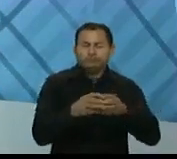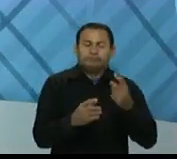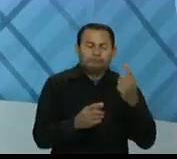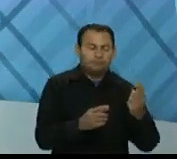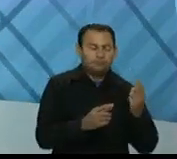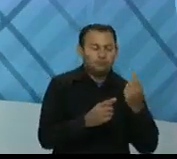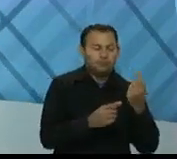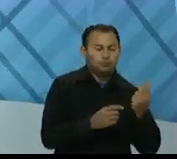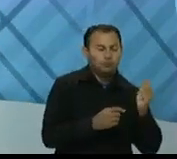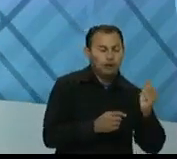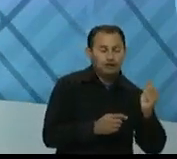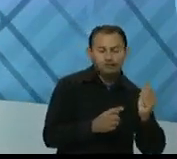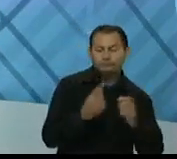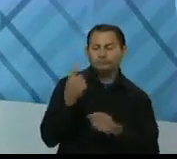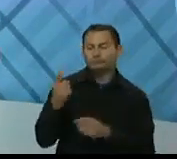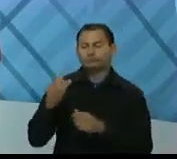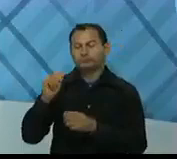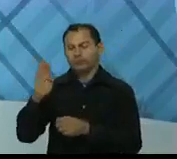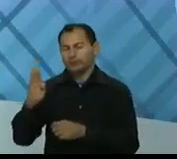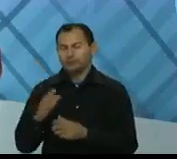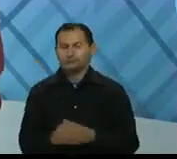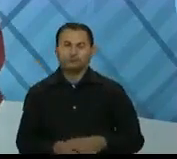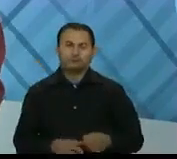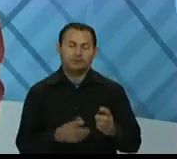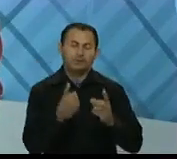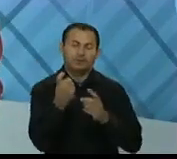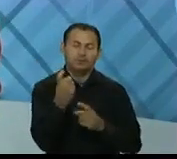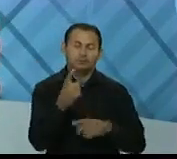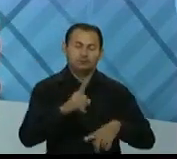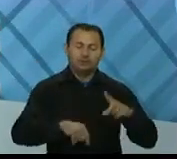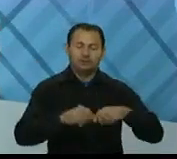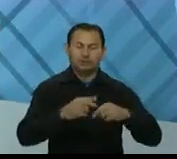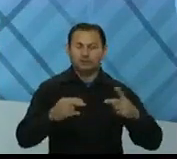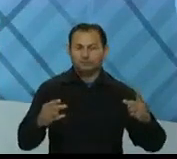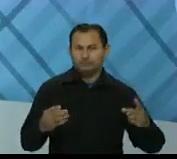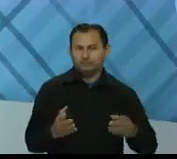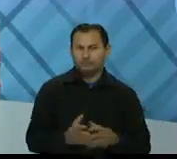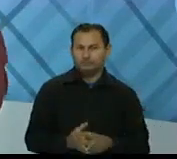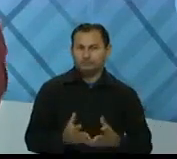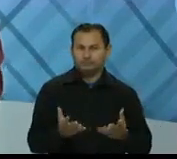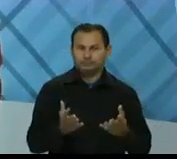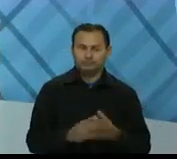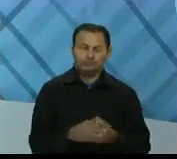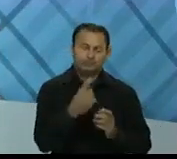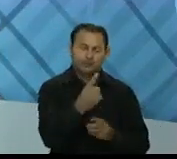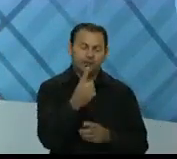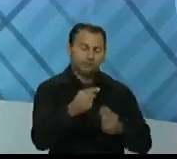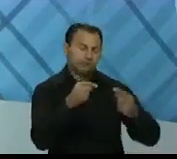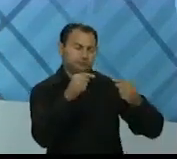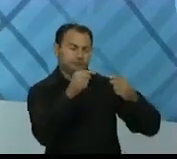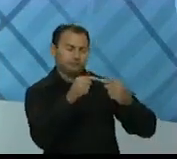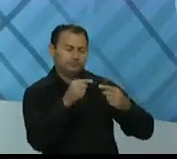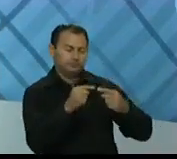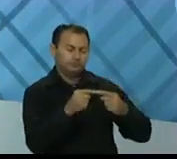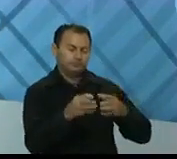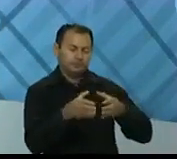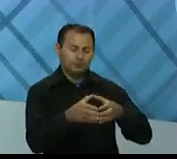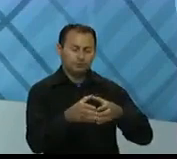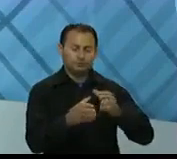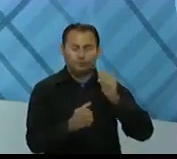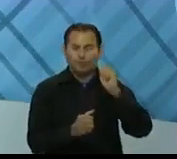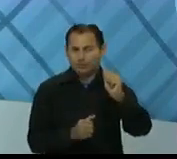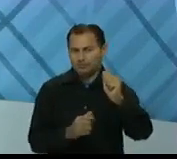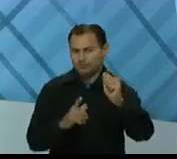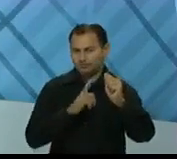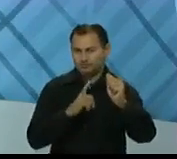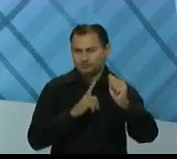conjunto B, que é o conjunto de chegada, um único elemento. Então, cada correspondente do nosso conjunto A tem